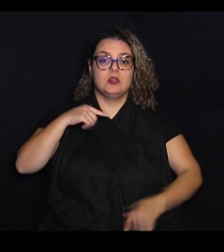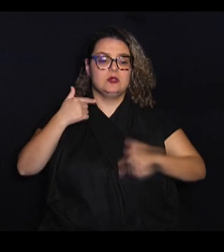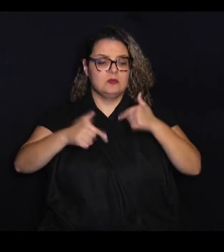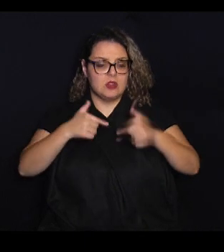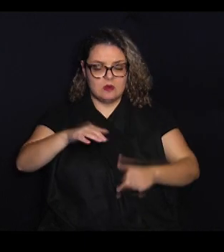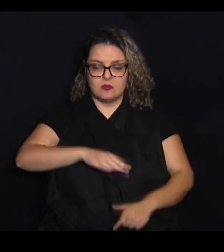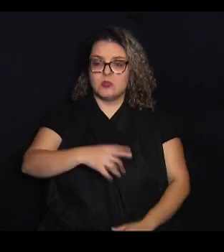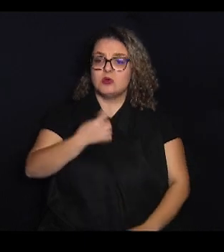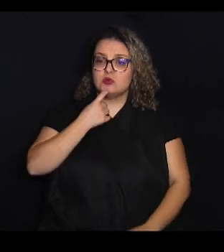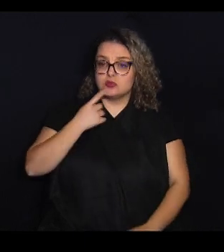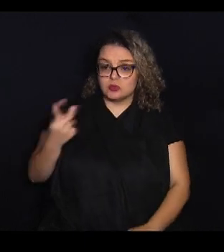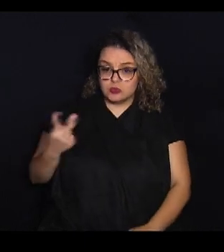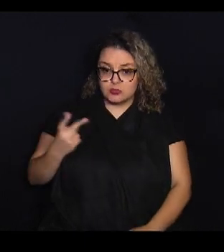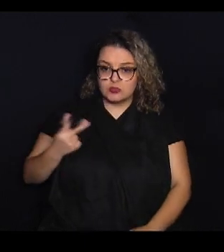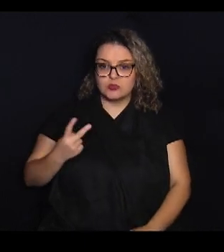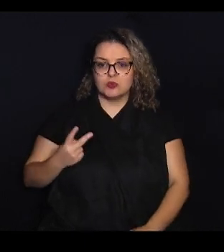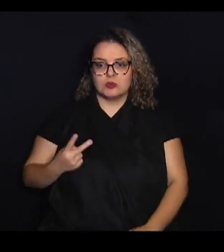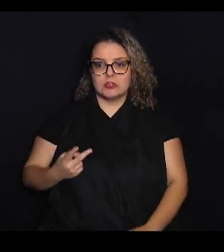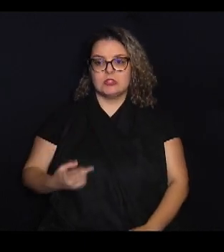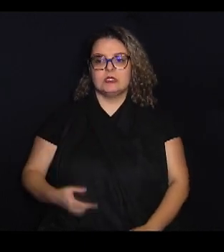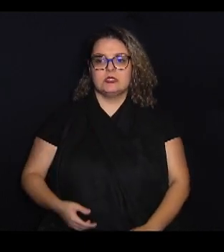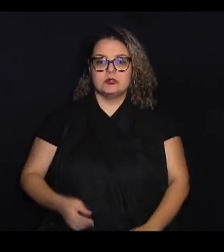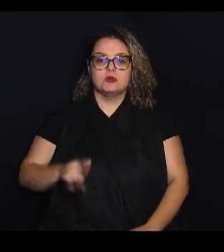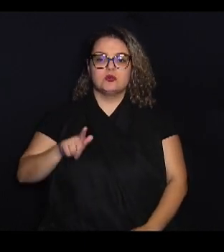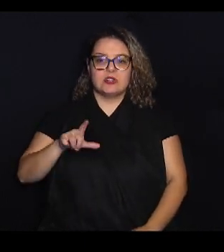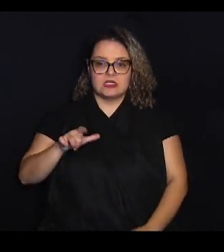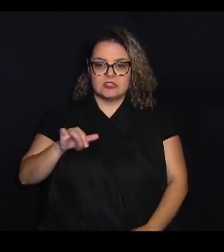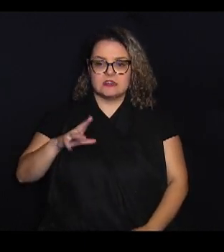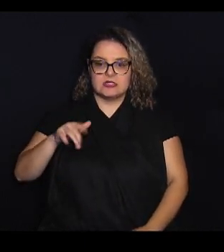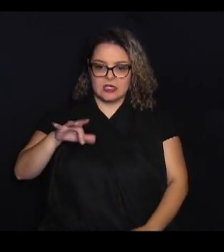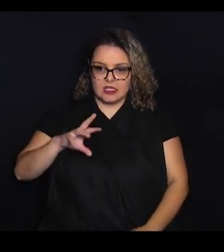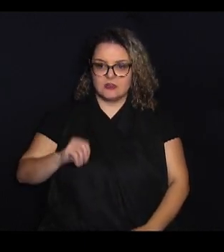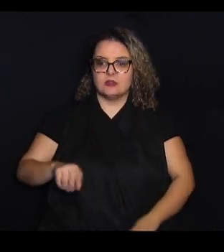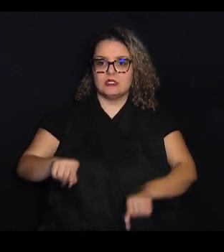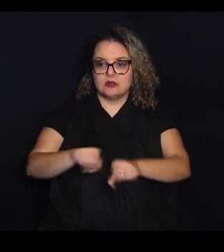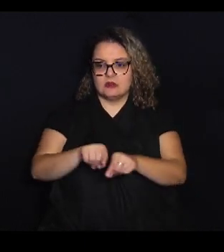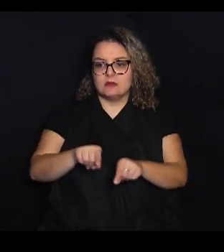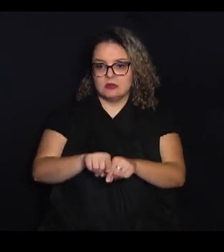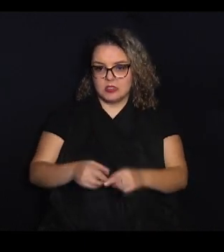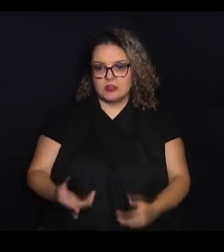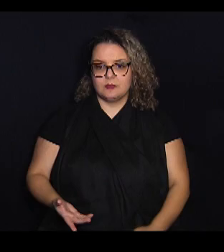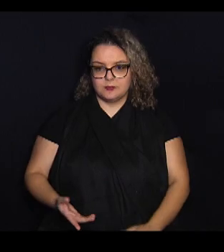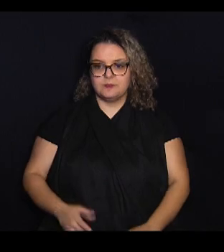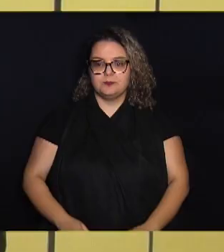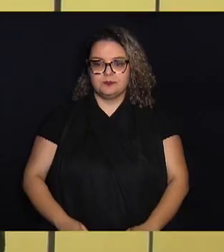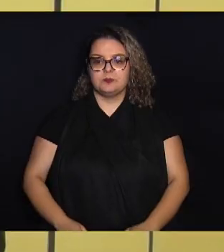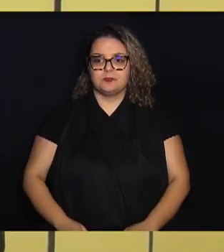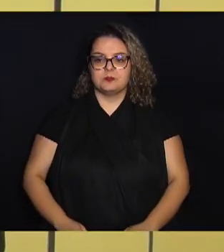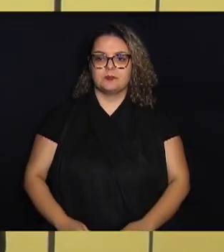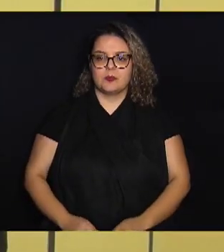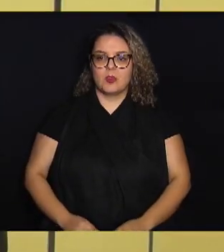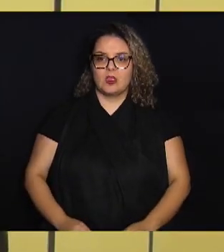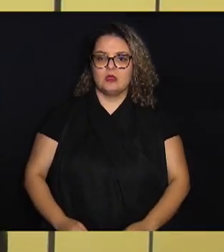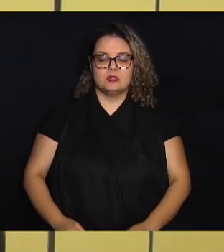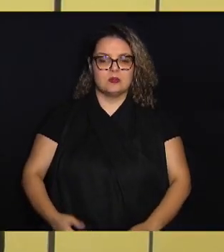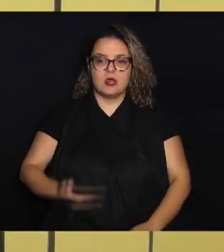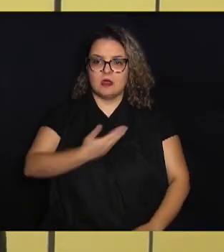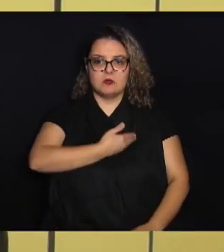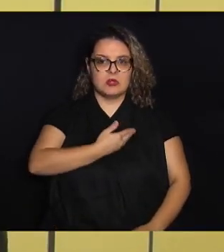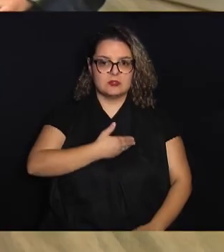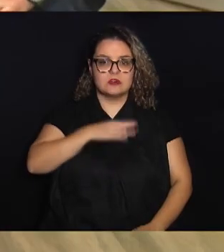bastante pela causa da República no Brasil. Muito amigos que foram, e amigos desde a adolescência, pelo